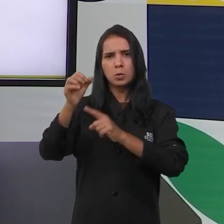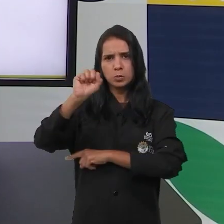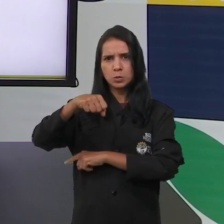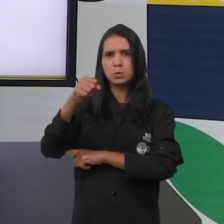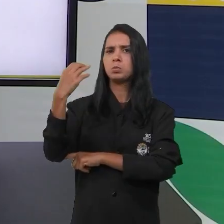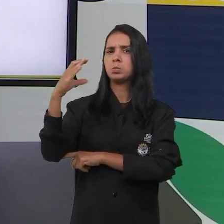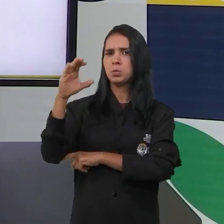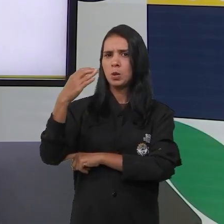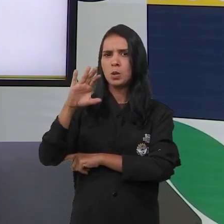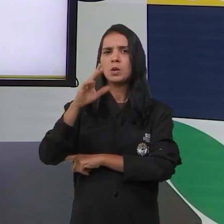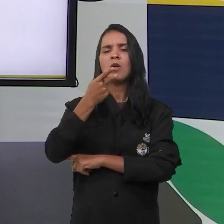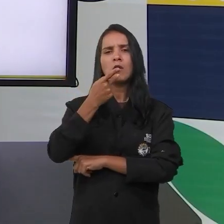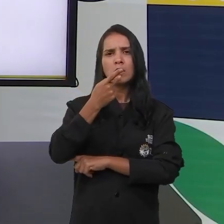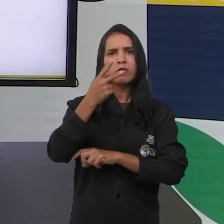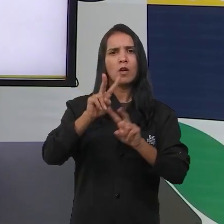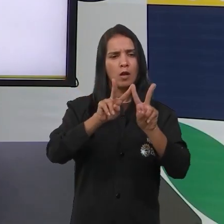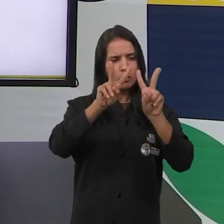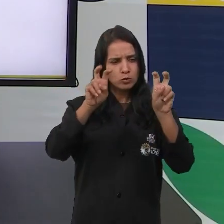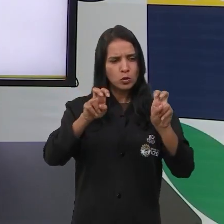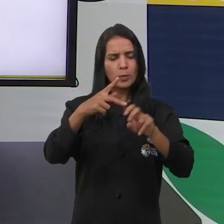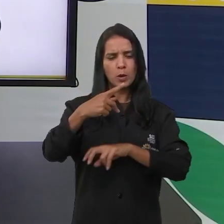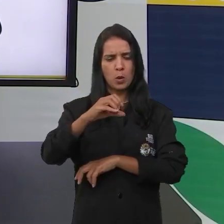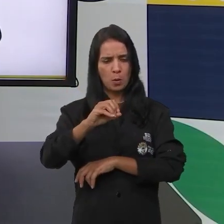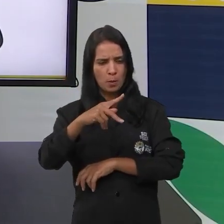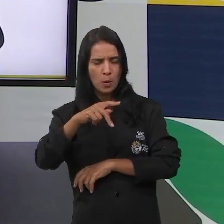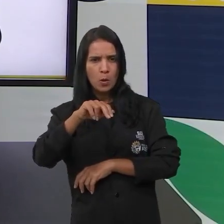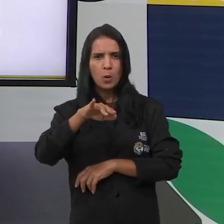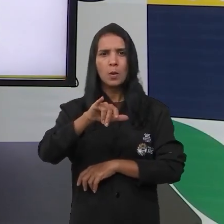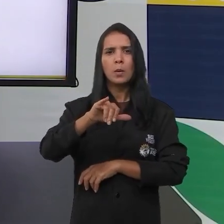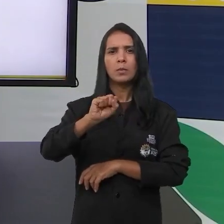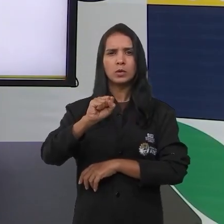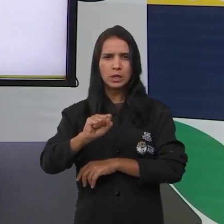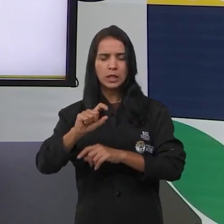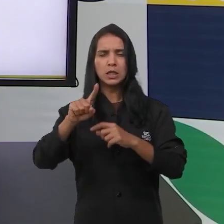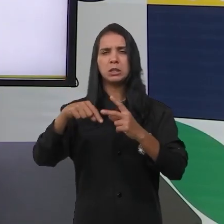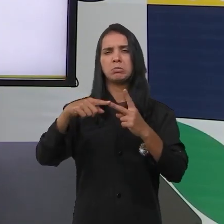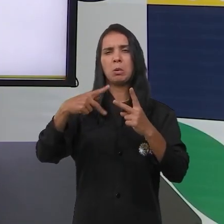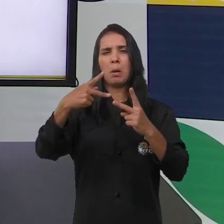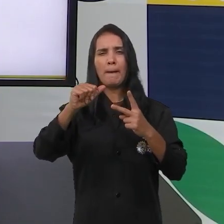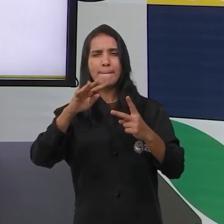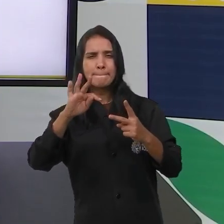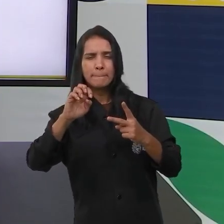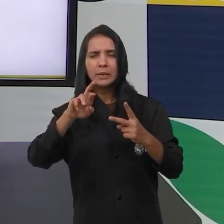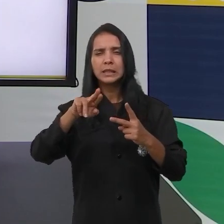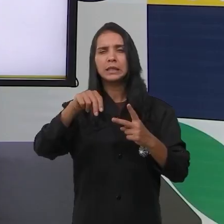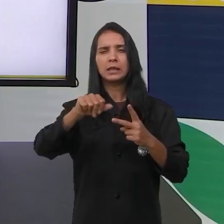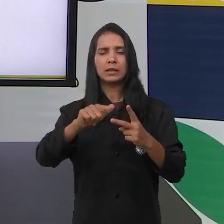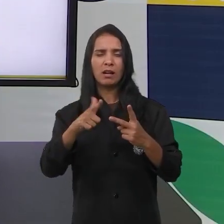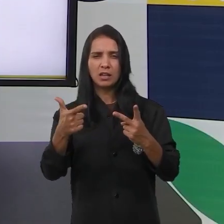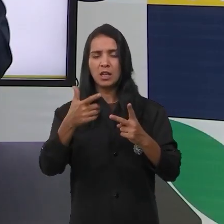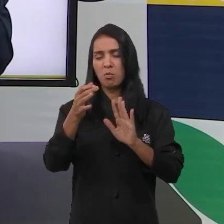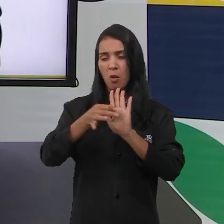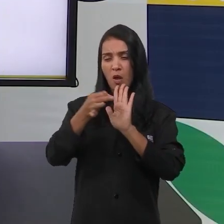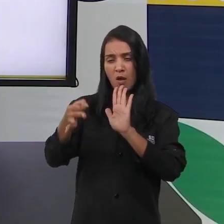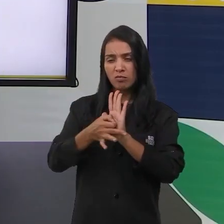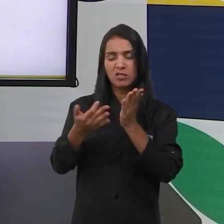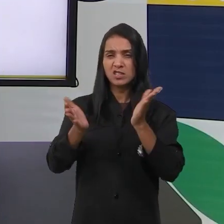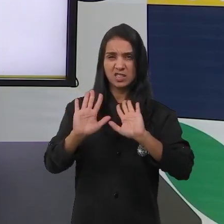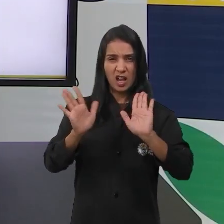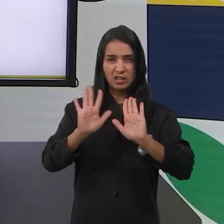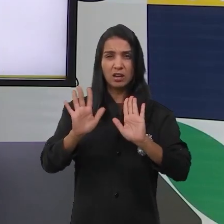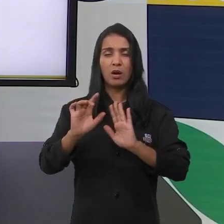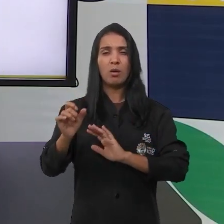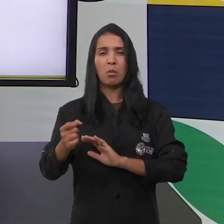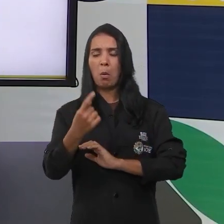existe o populismo e o paternalismo atualmente, e não precisamos citar políticos aqui A ou B ou determinado país, existem